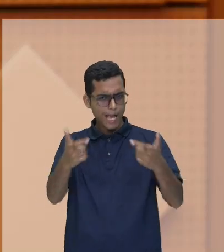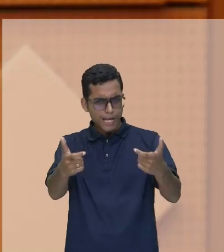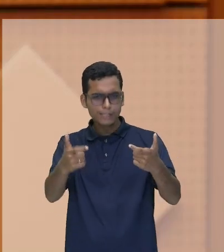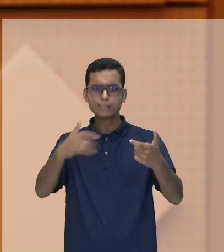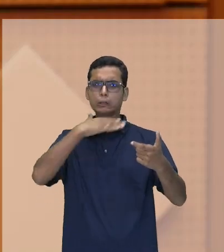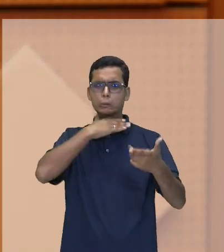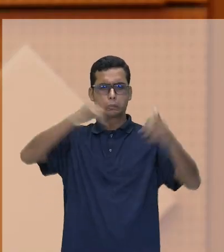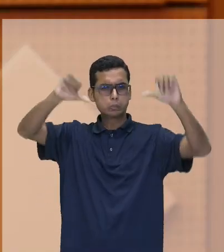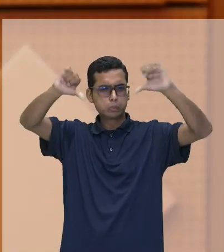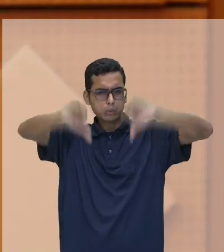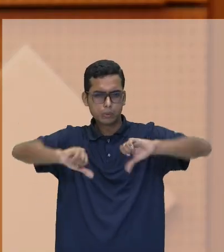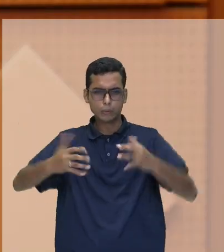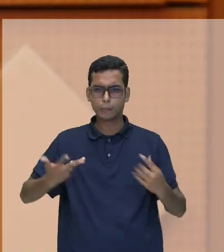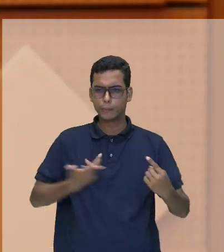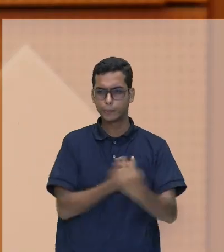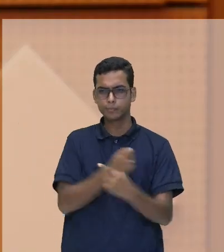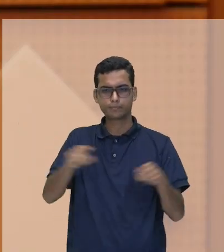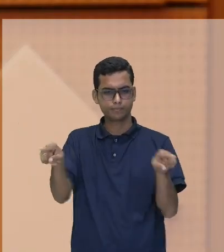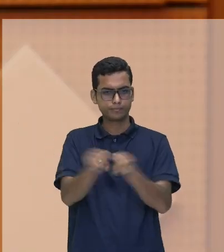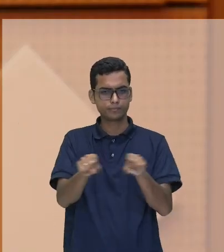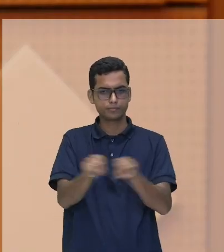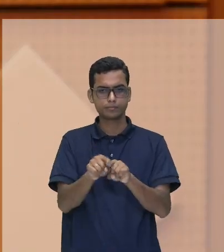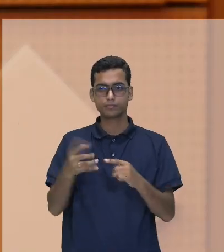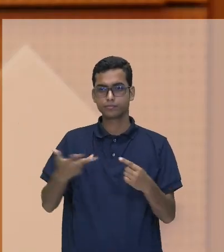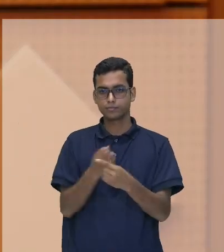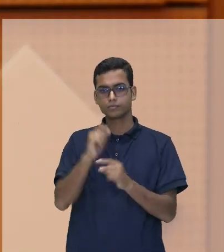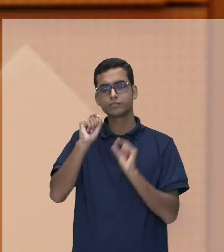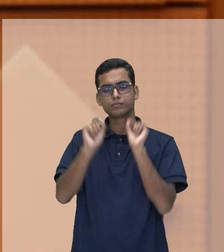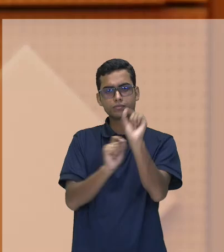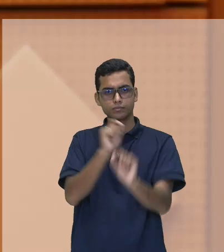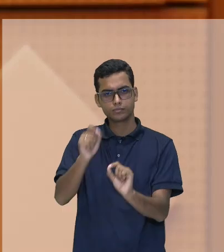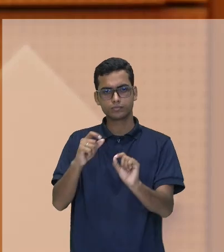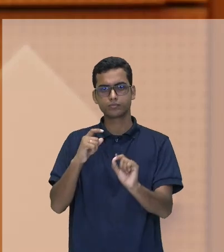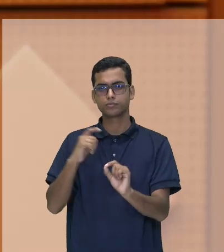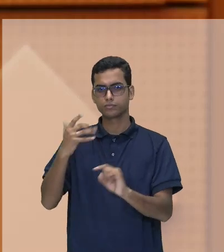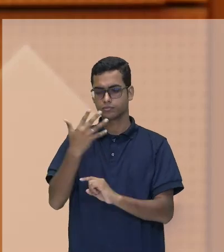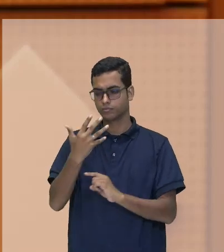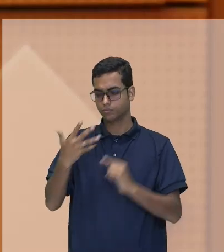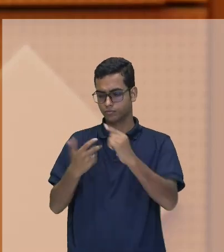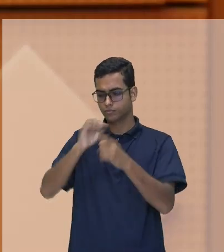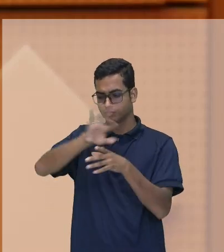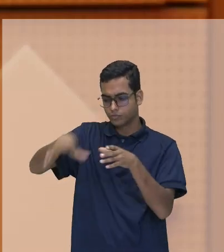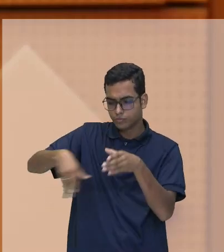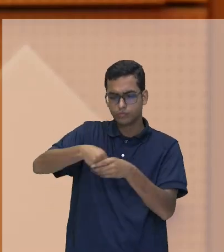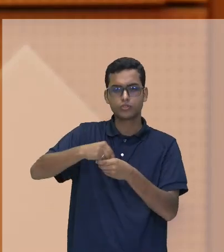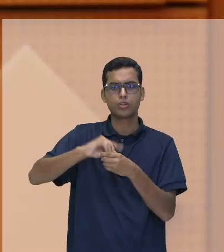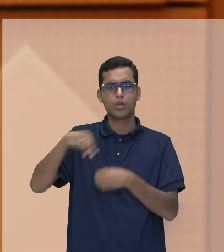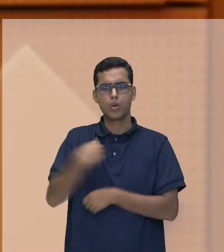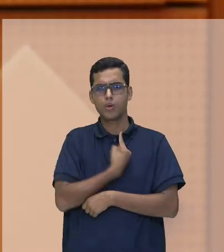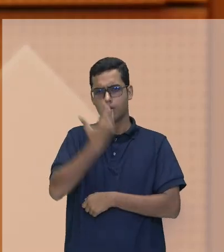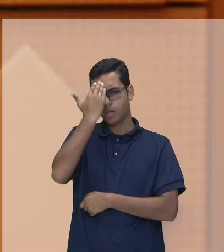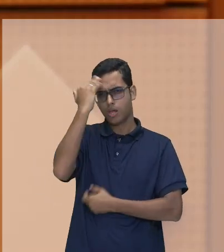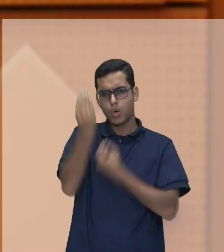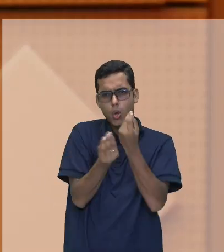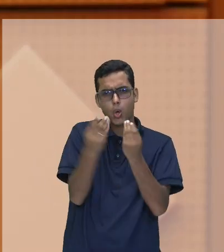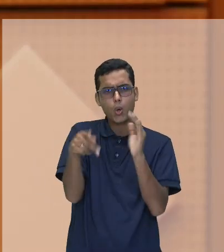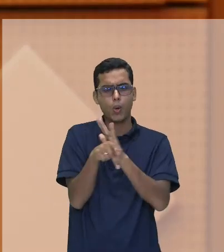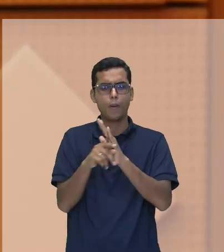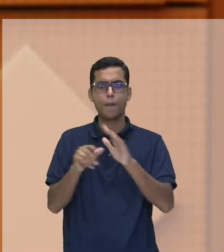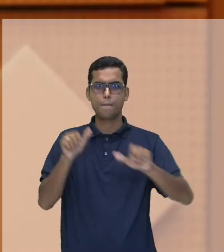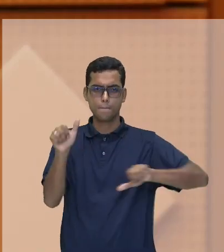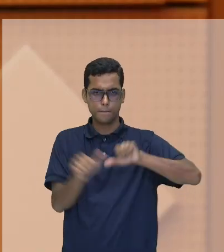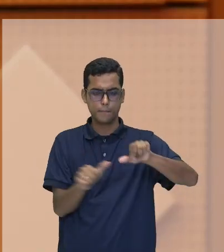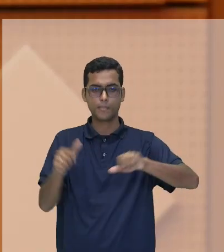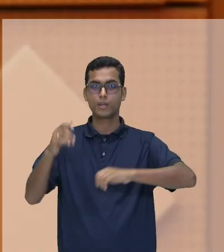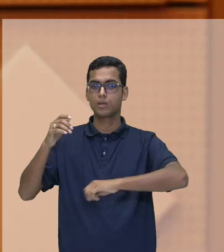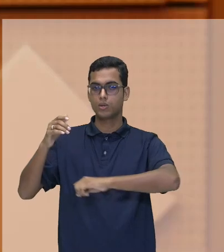vinha de uma leva anterior, onde houve um aumento dessa produção? Aquele aumento da produção agrícola vai fazer com que as